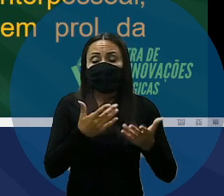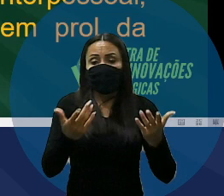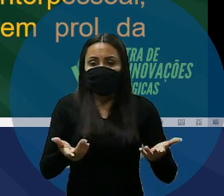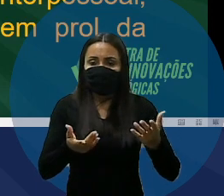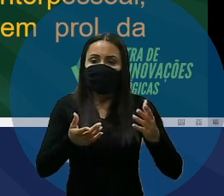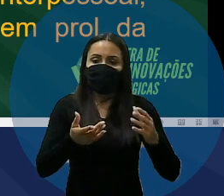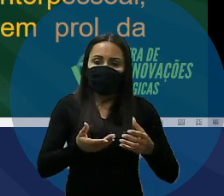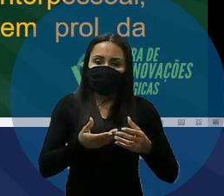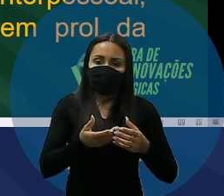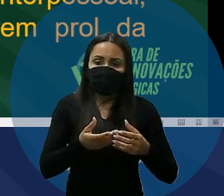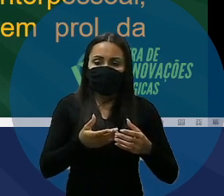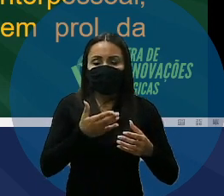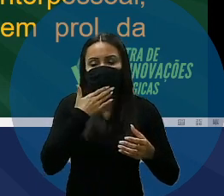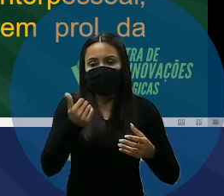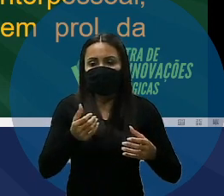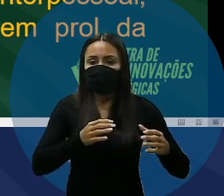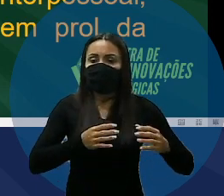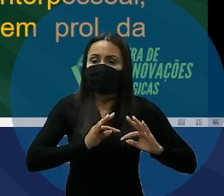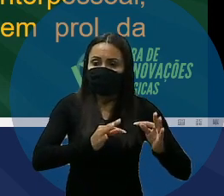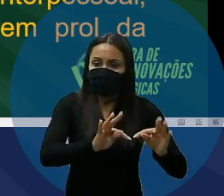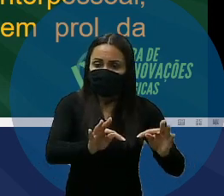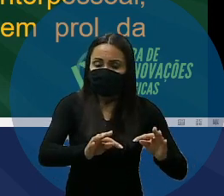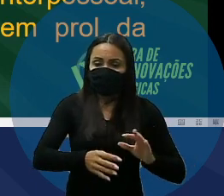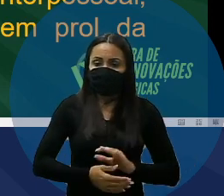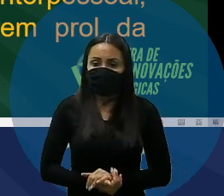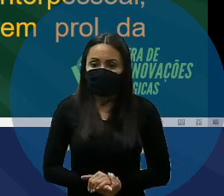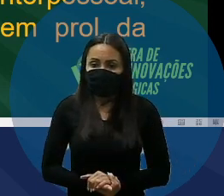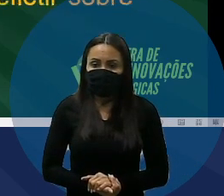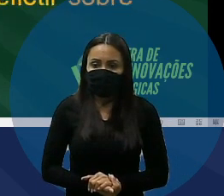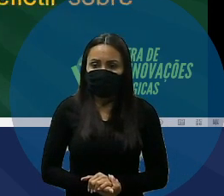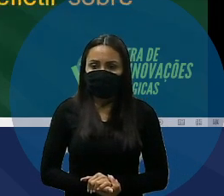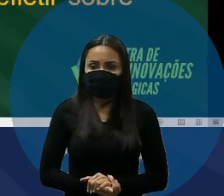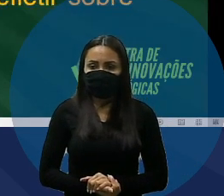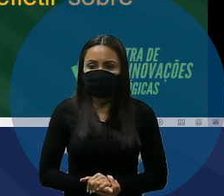da construção do projeto. Pode passar.